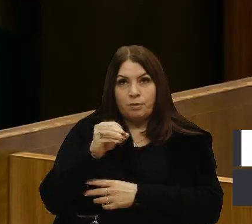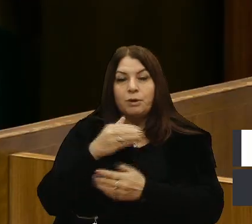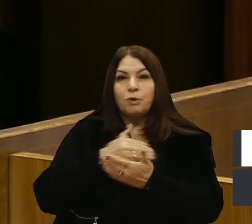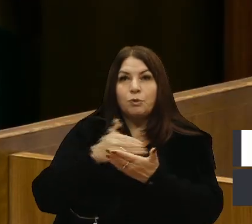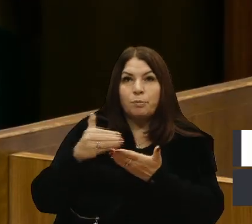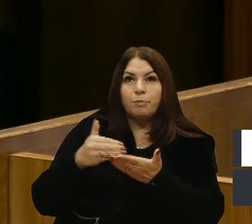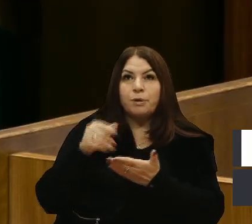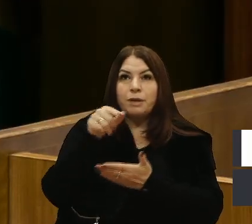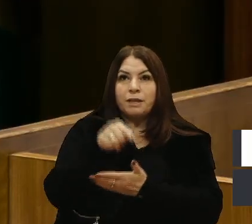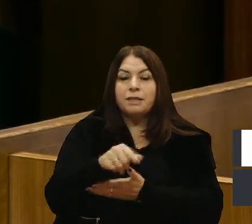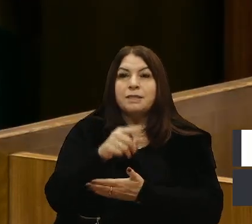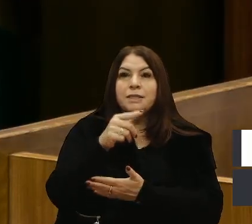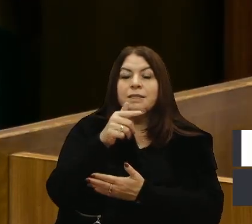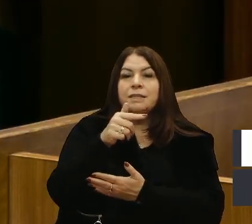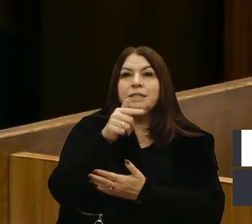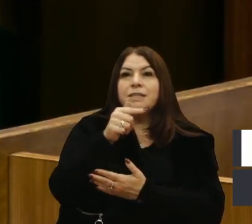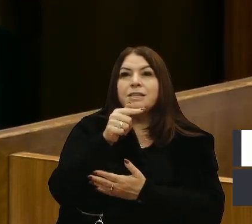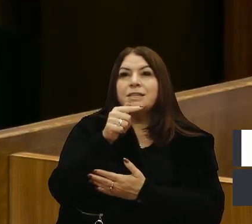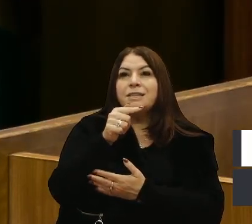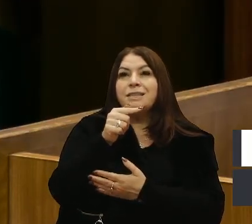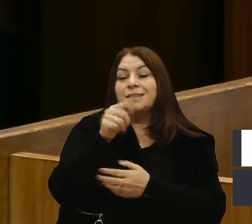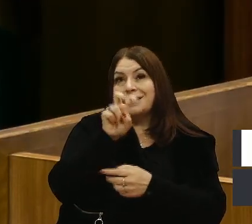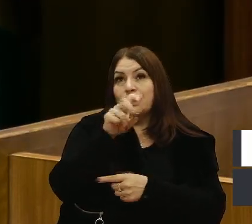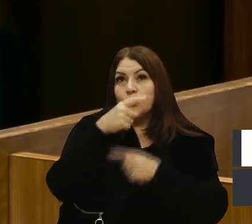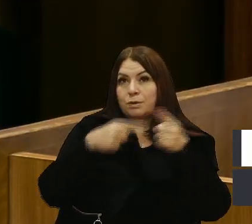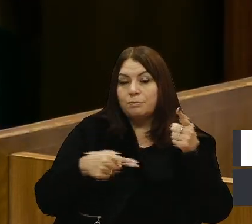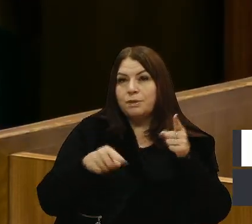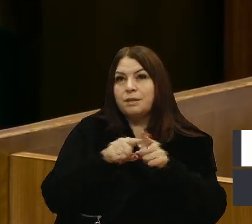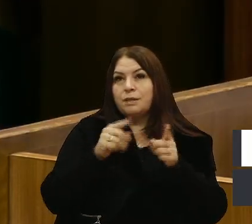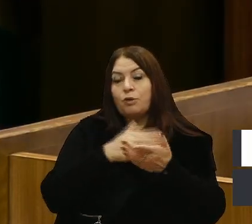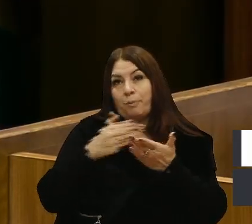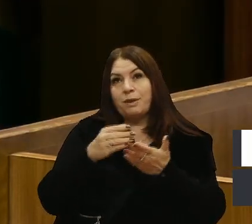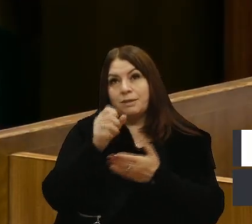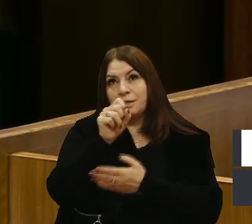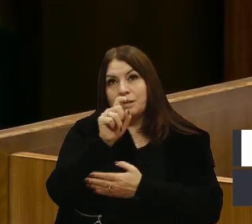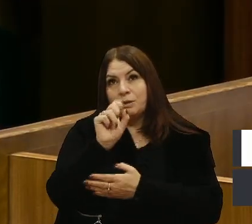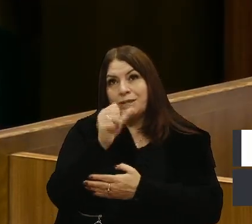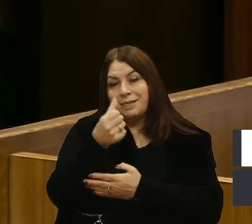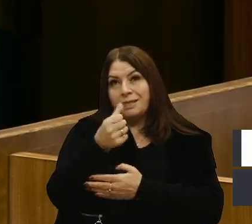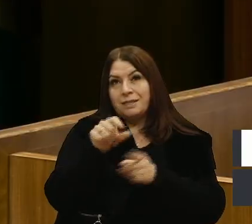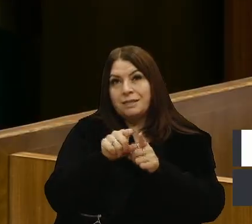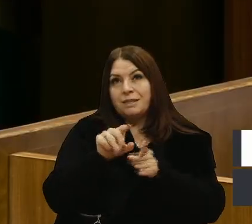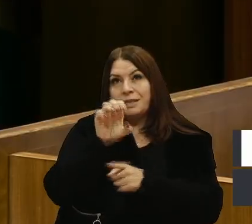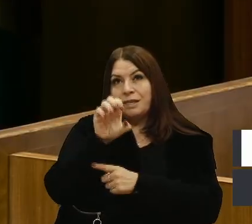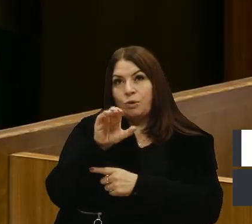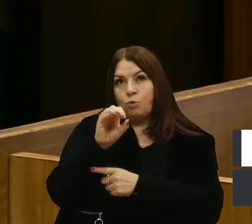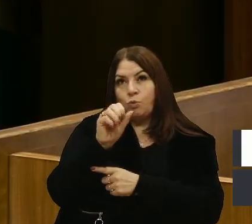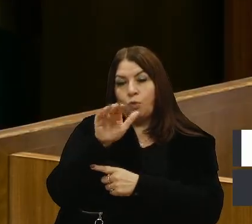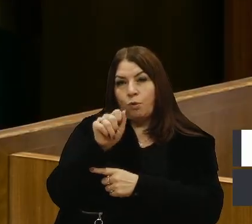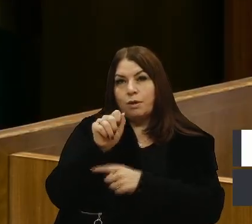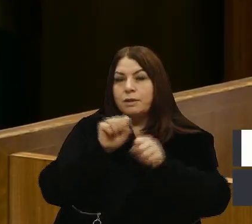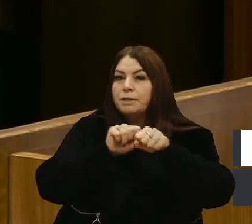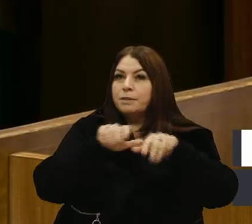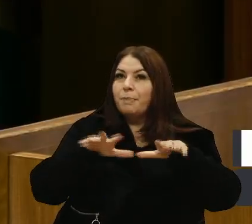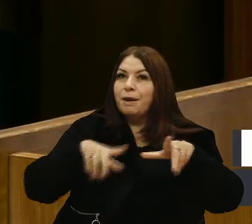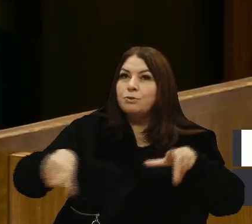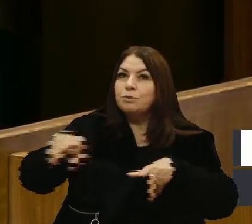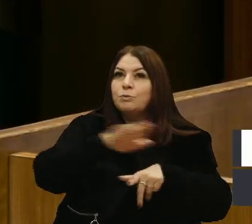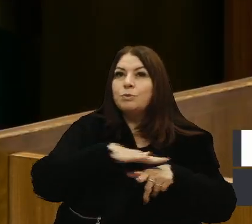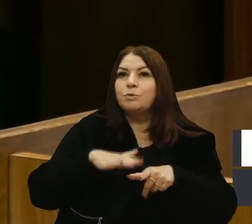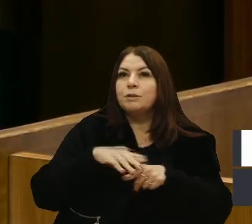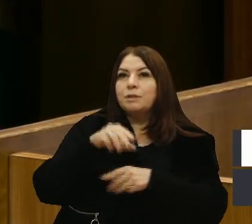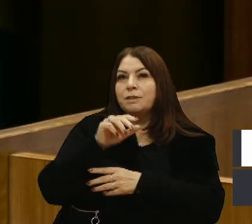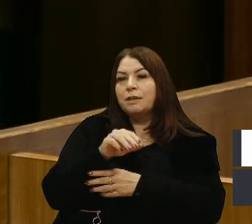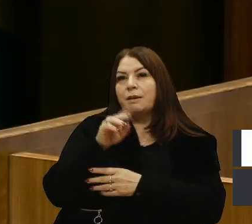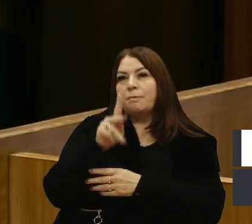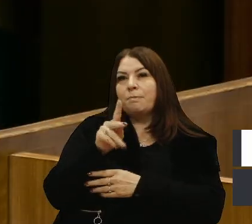das 17h30 e o início do espetáculo às 18 horas. No ECOA, Espaço Coletivo de Artes, na Rua Buarque de Macedo,